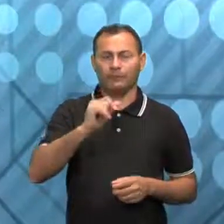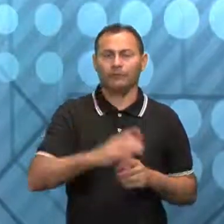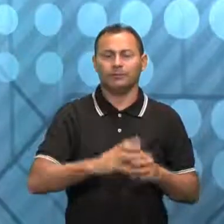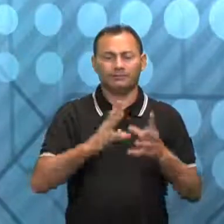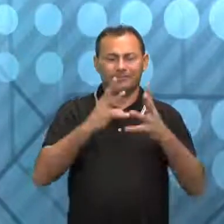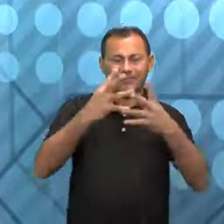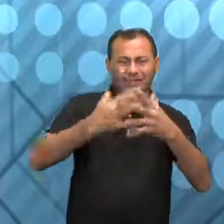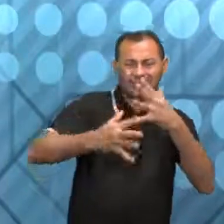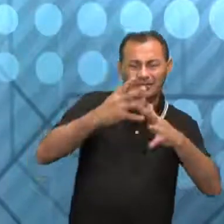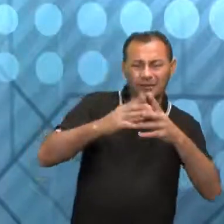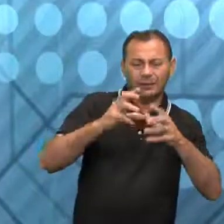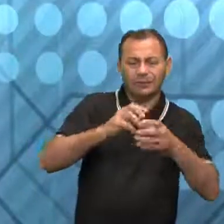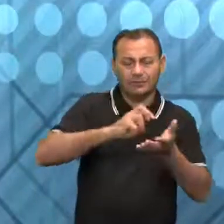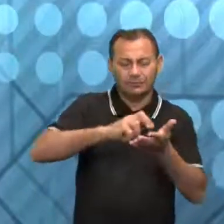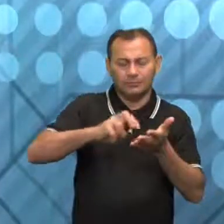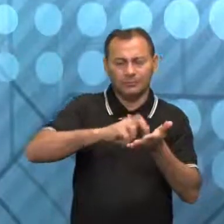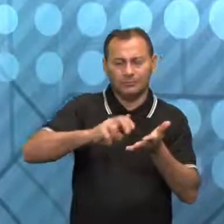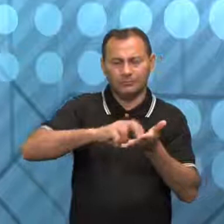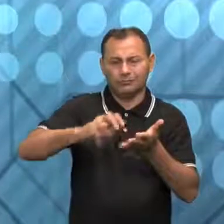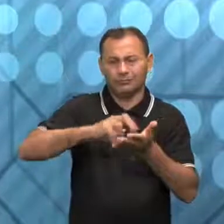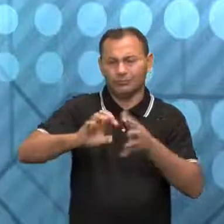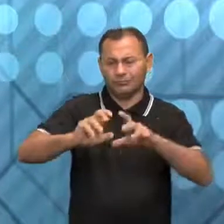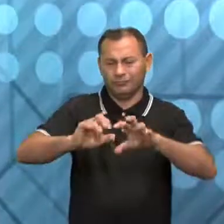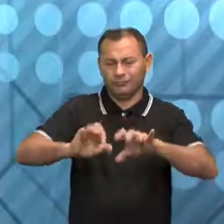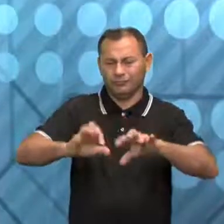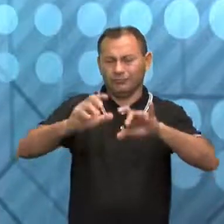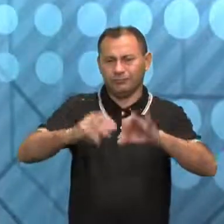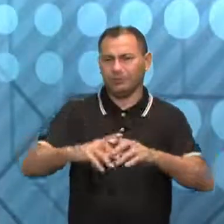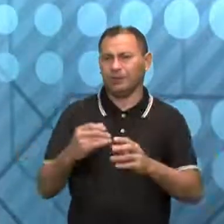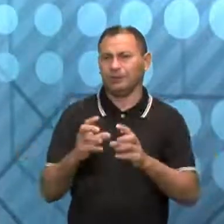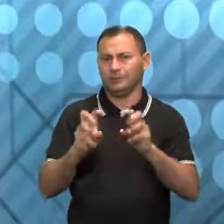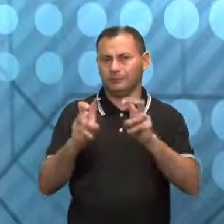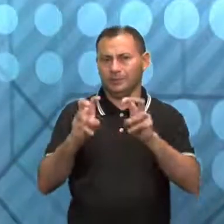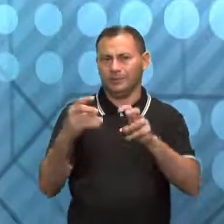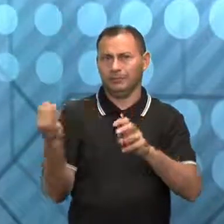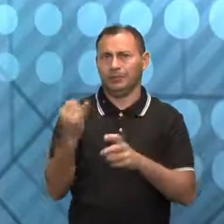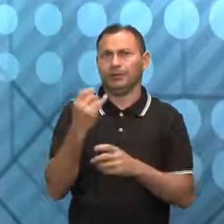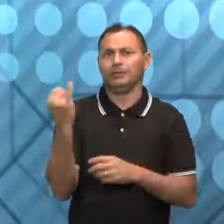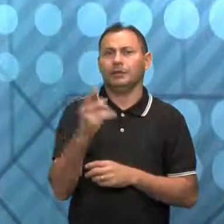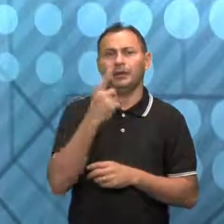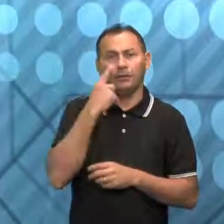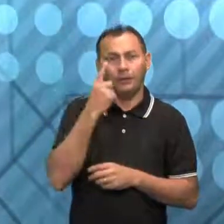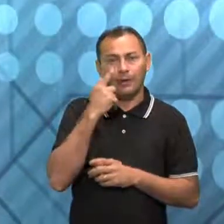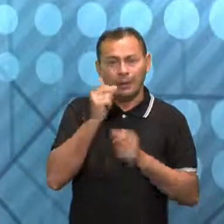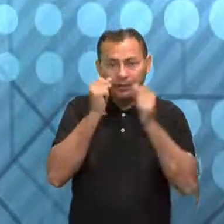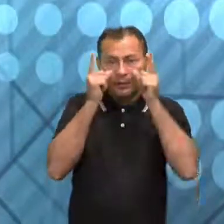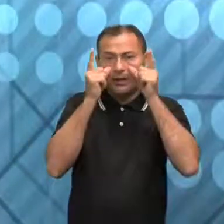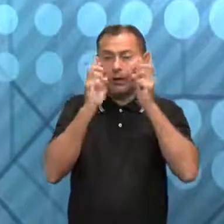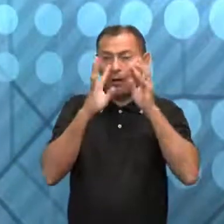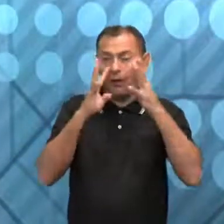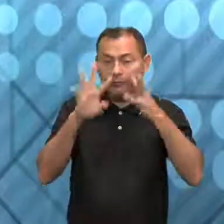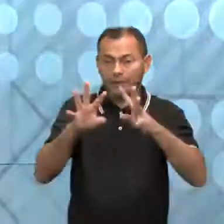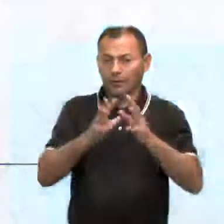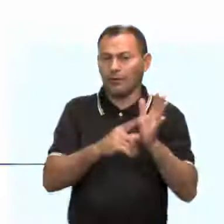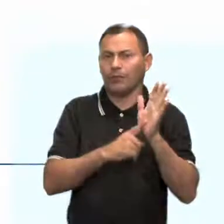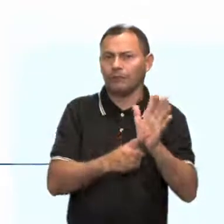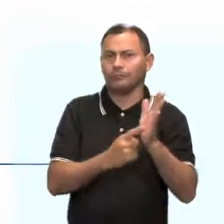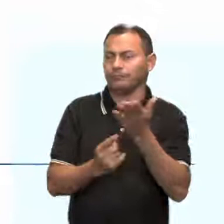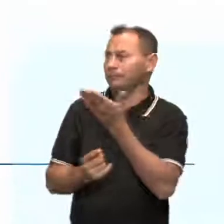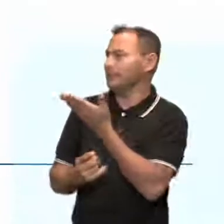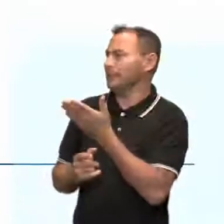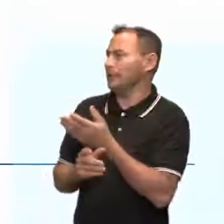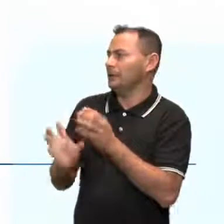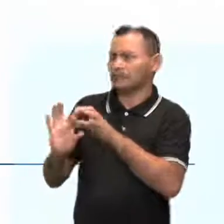sinal, compressão, digitalização. Então, são assuntos muito importantes. Vale a pena você ficar muito ligado. Observando aqui no slide, então, a